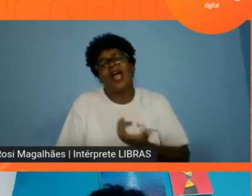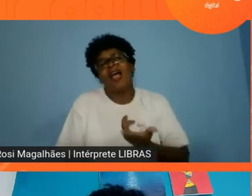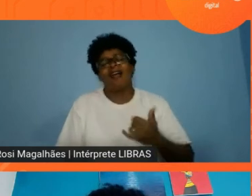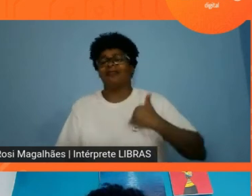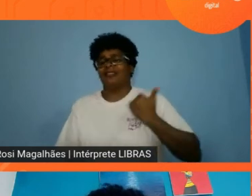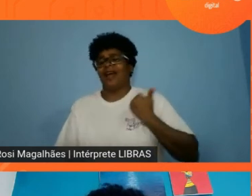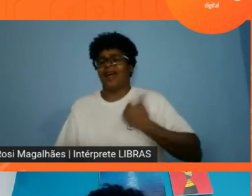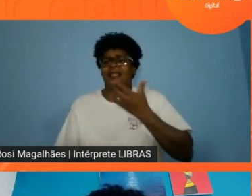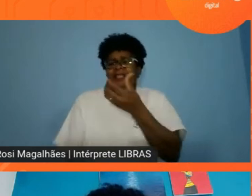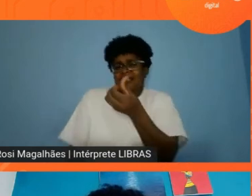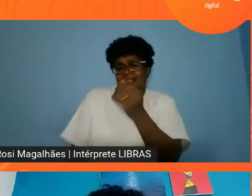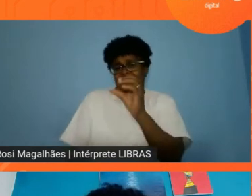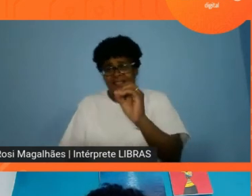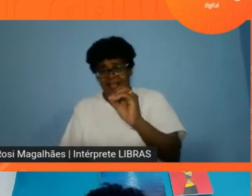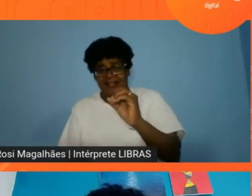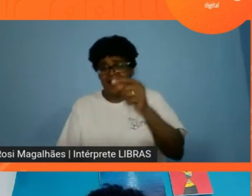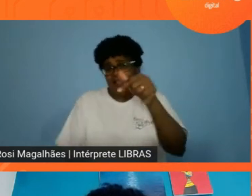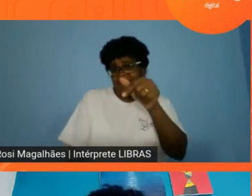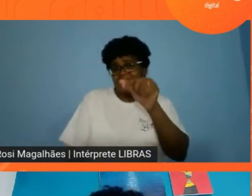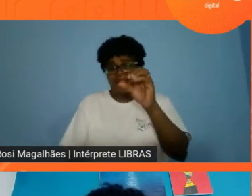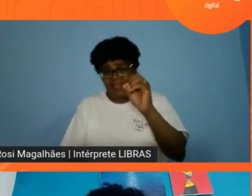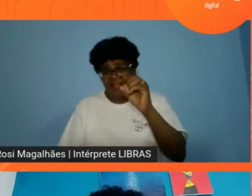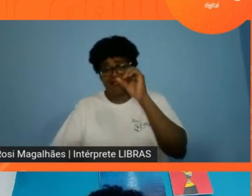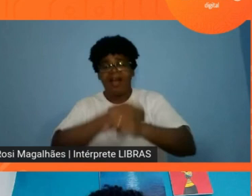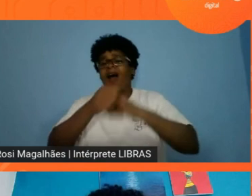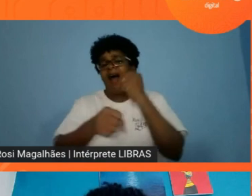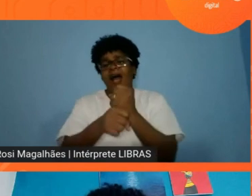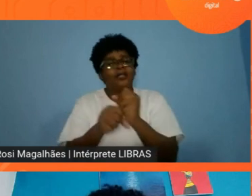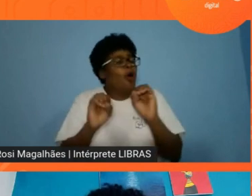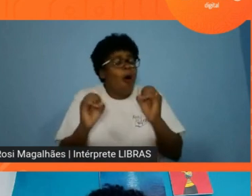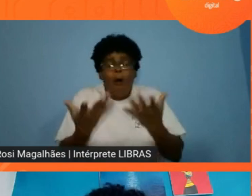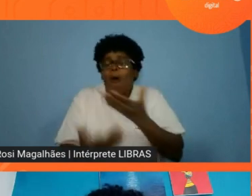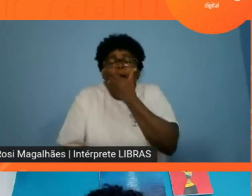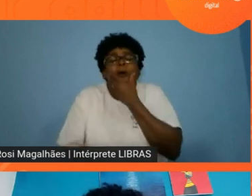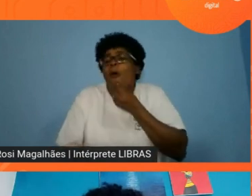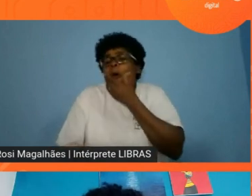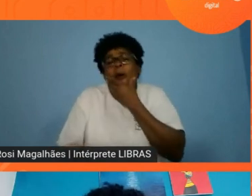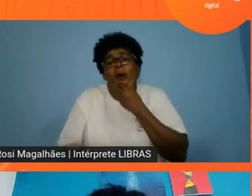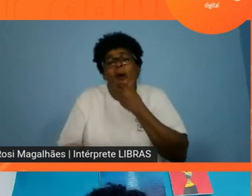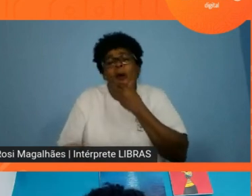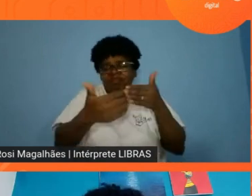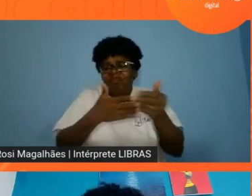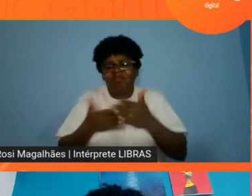anos, 70, 80 tem para falar, ou um senhor, ou até mesmo... Gente, os meus filhos são